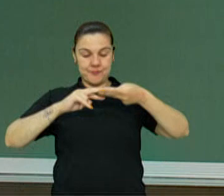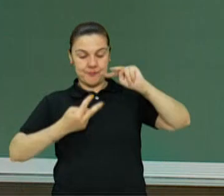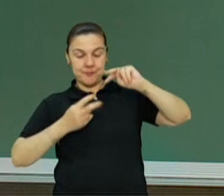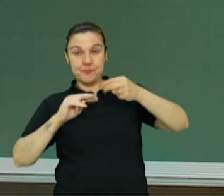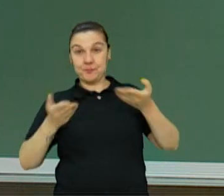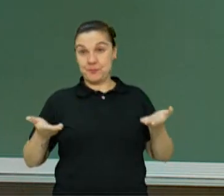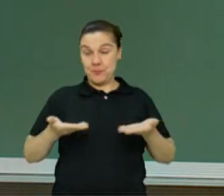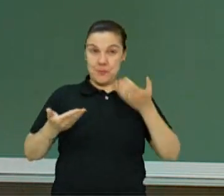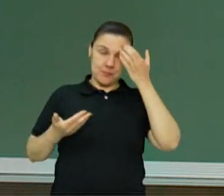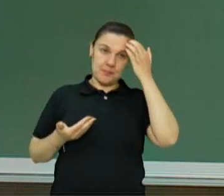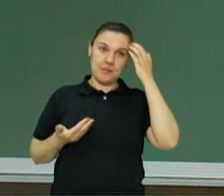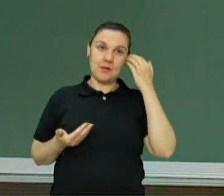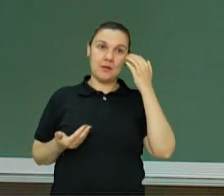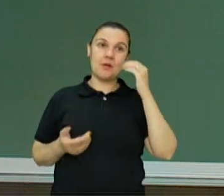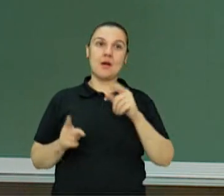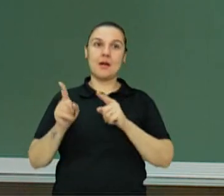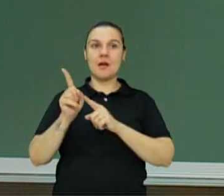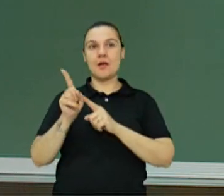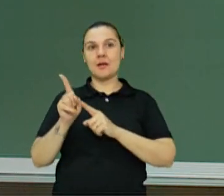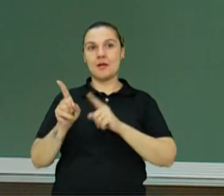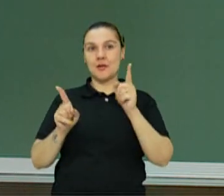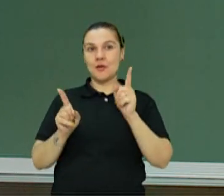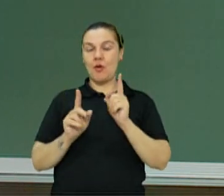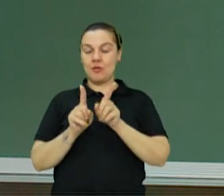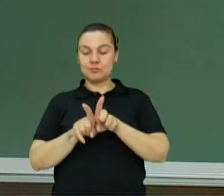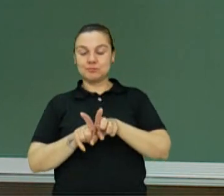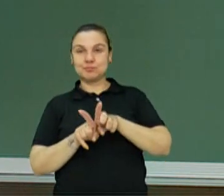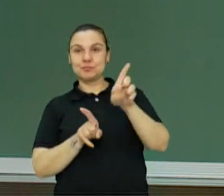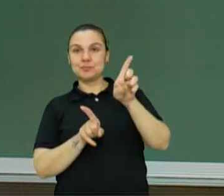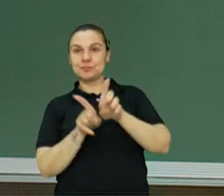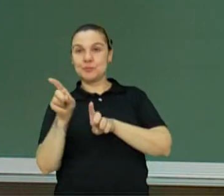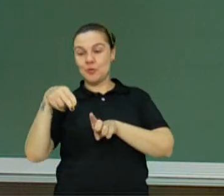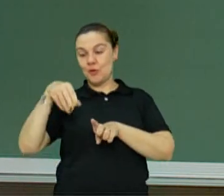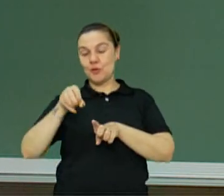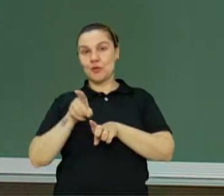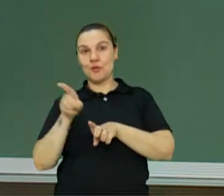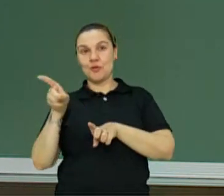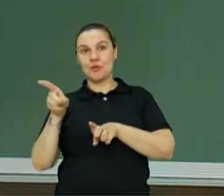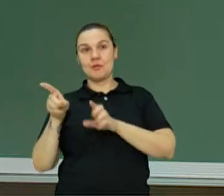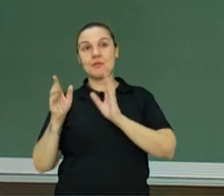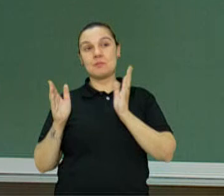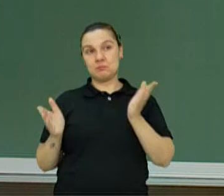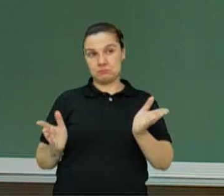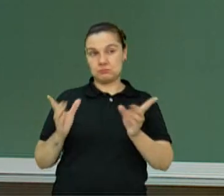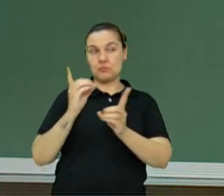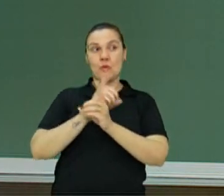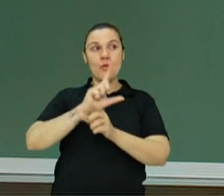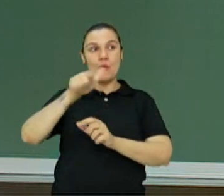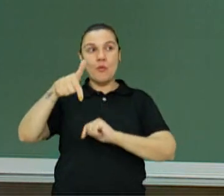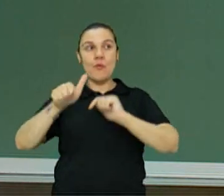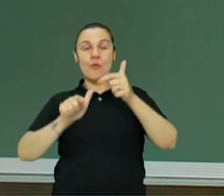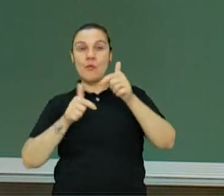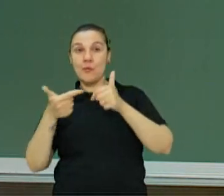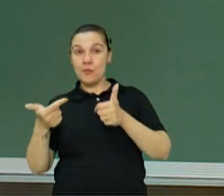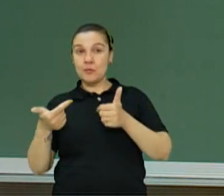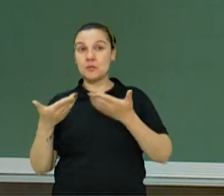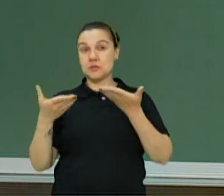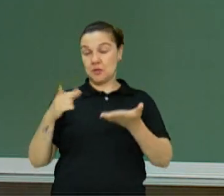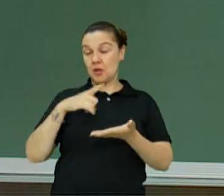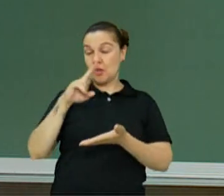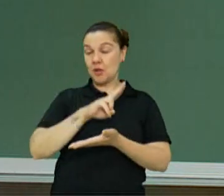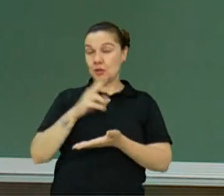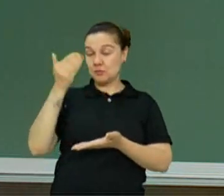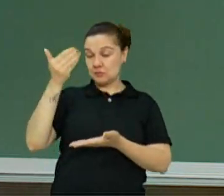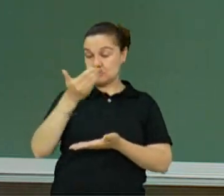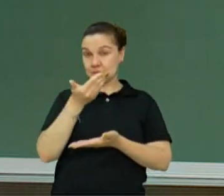tempo atual. E aqui eu tenho os nós, identificando outros ancestrais que deram